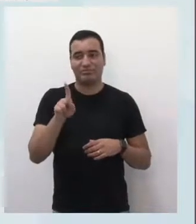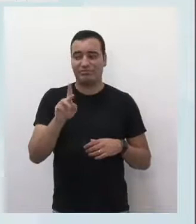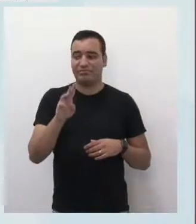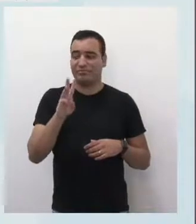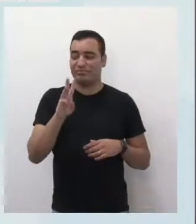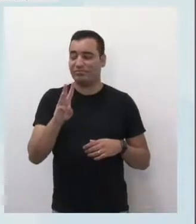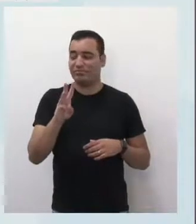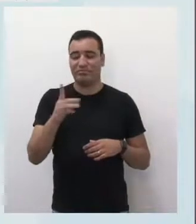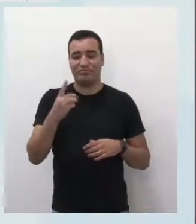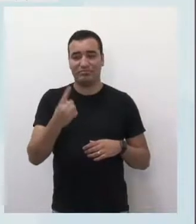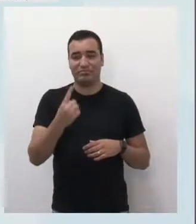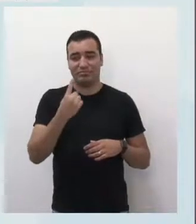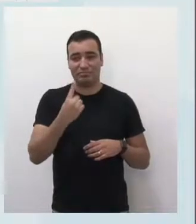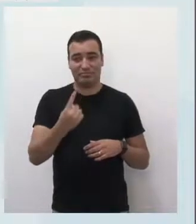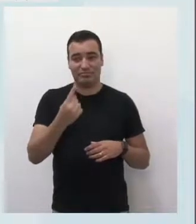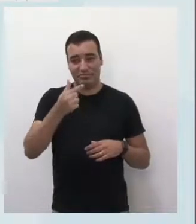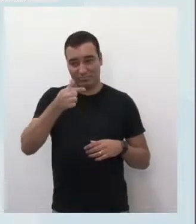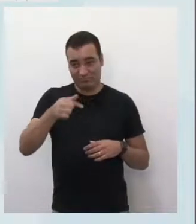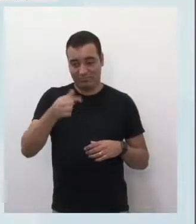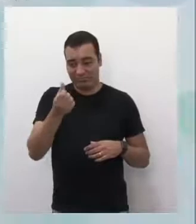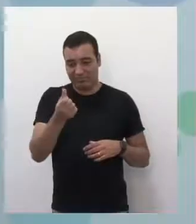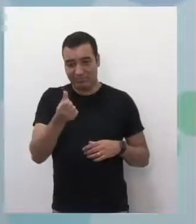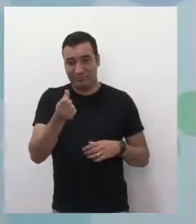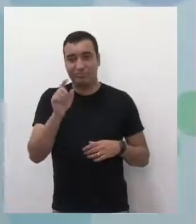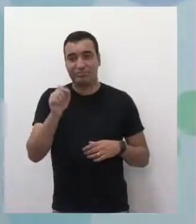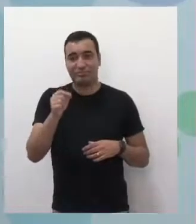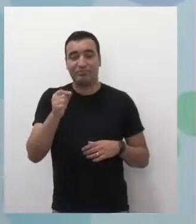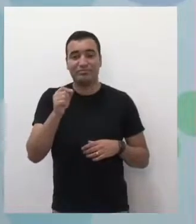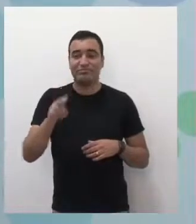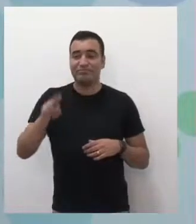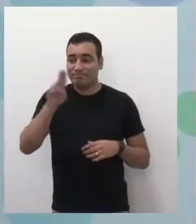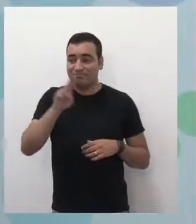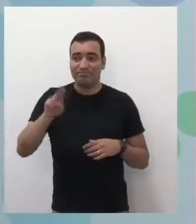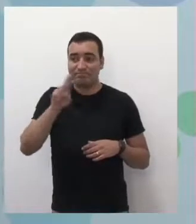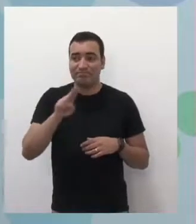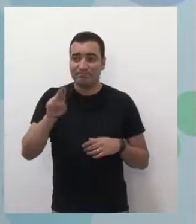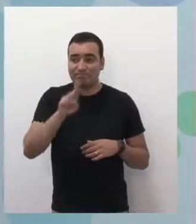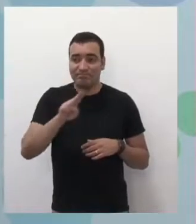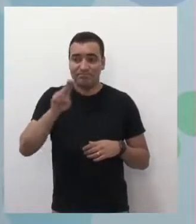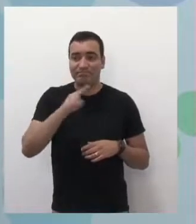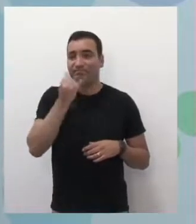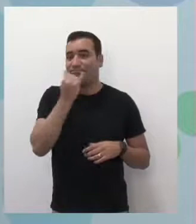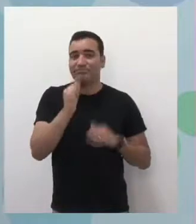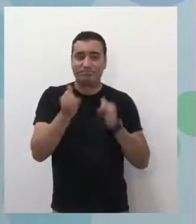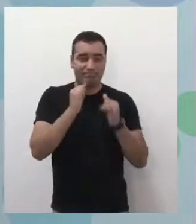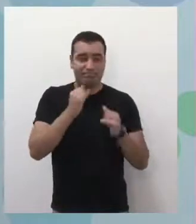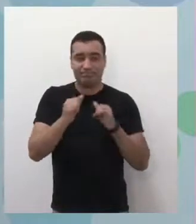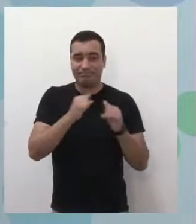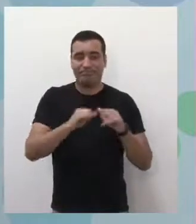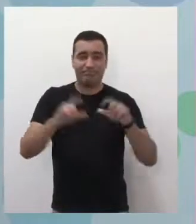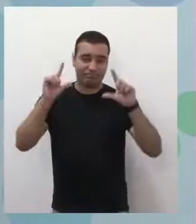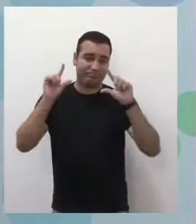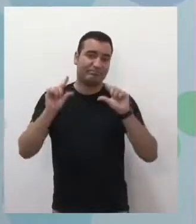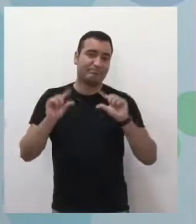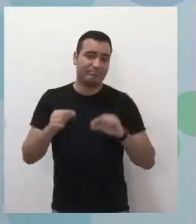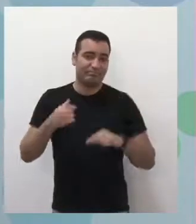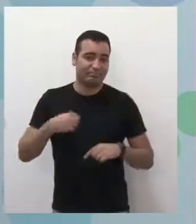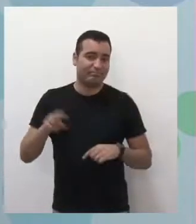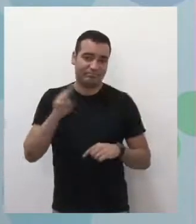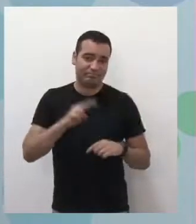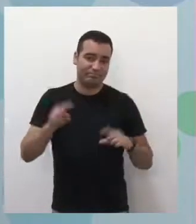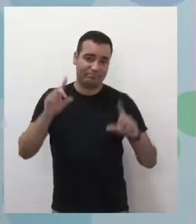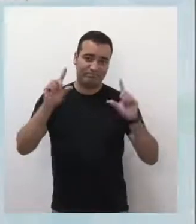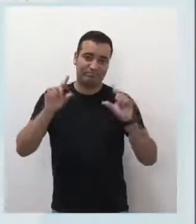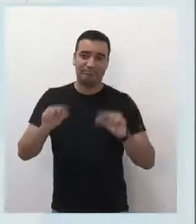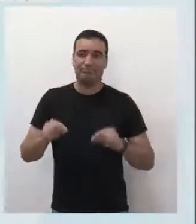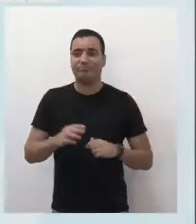Aí, esse 176 é o consumo de energia que eu gastei, né? E aqui, ó, tem um fator